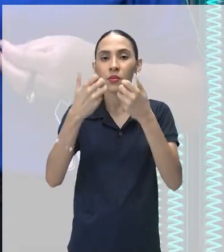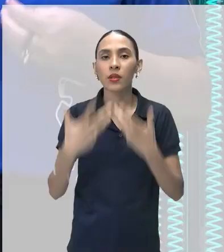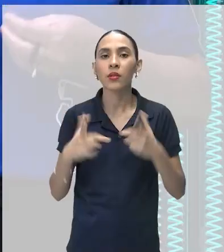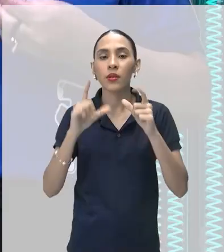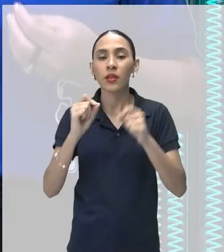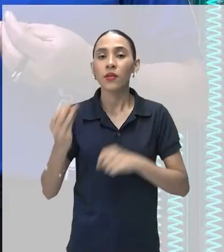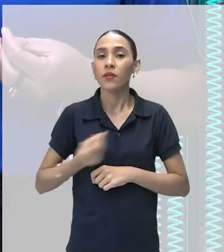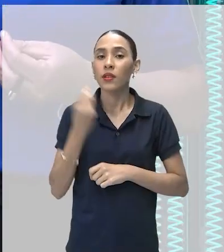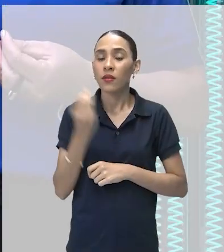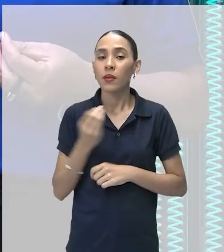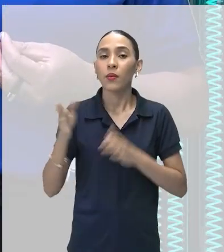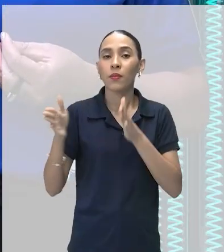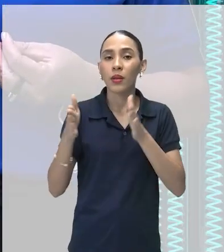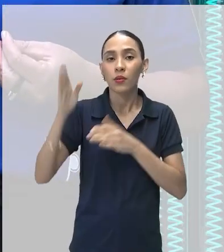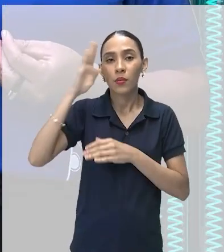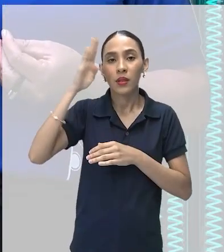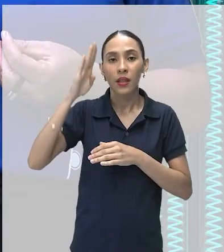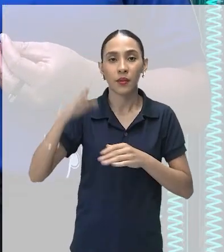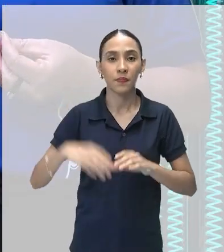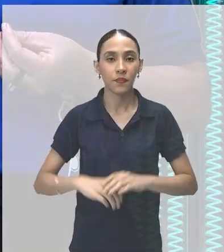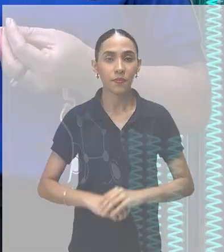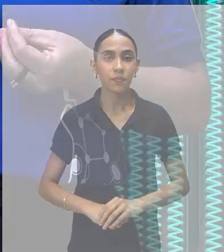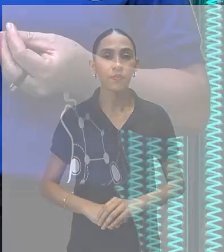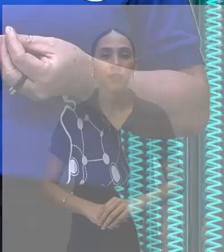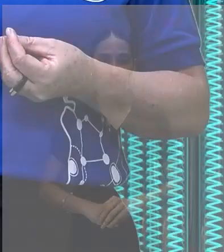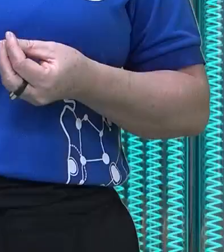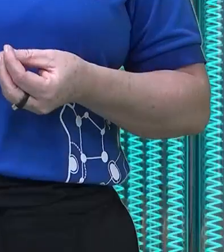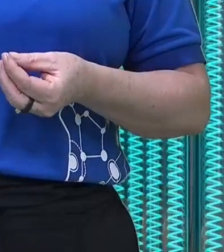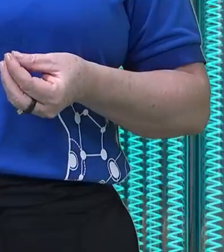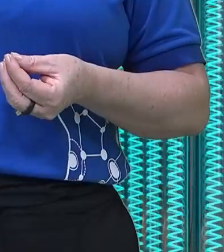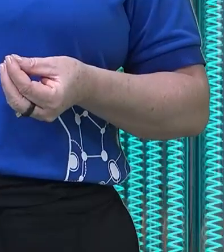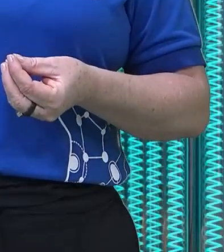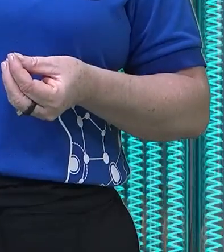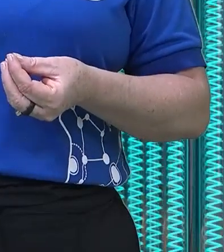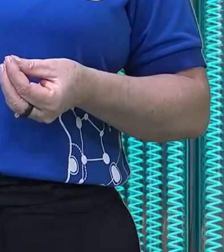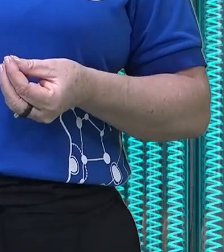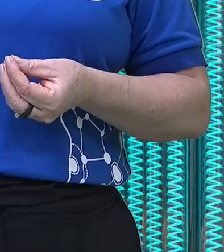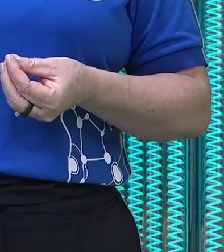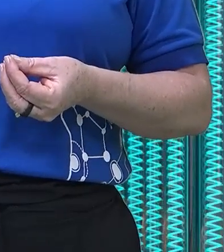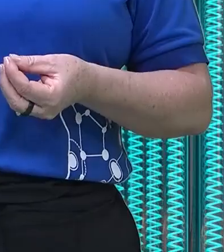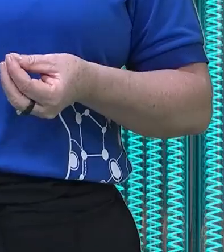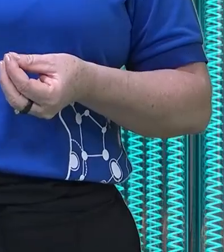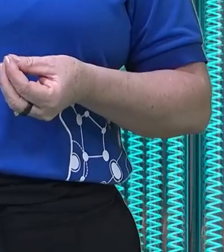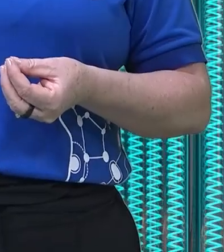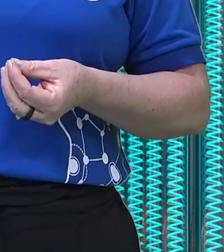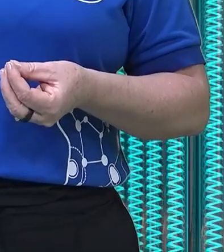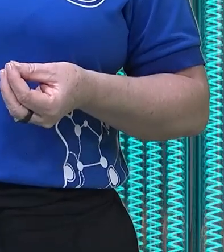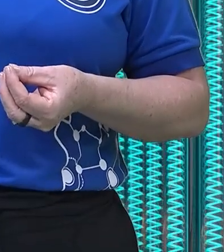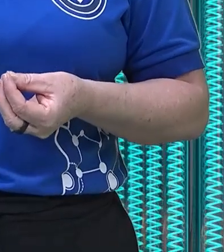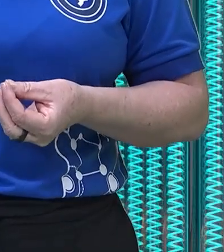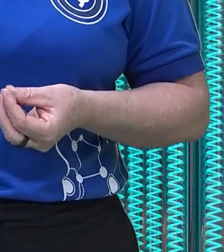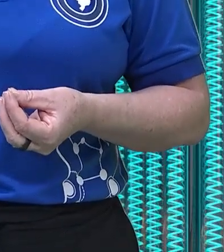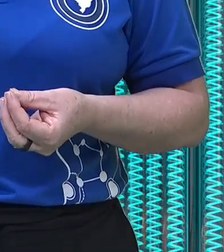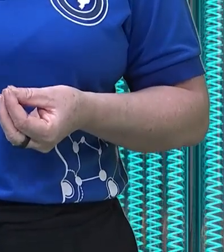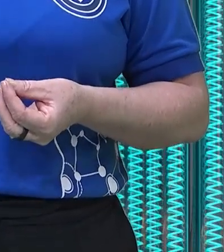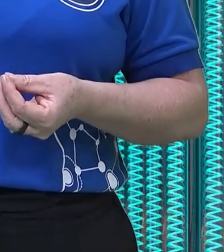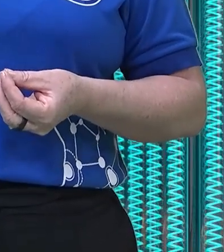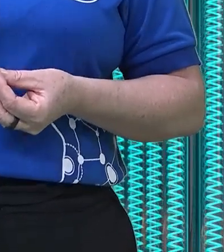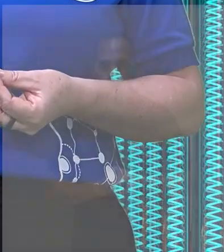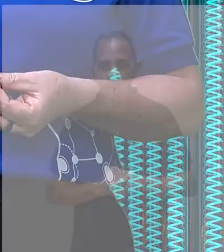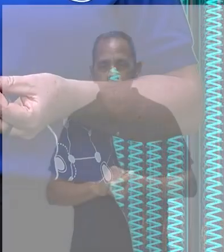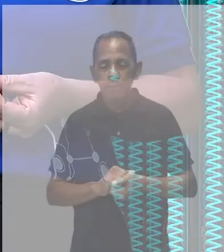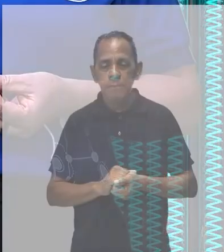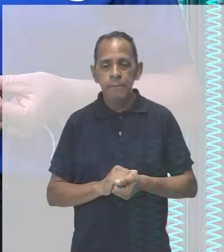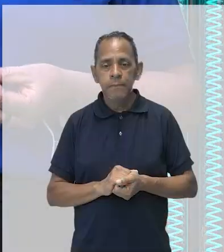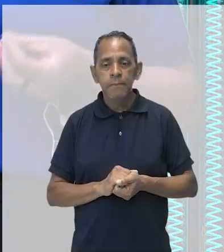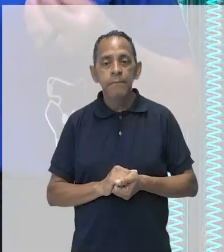falar, vivemos numa ditadura. Vamos estudar, vamos ver a história, vamos procurar saber realmente o que é